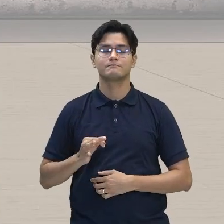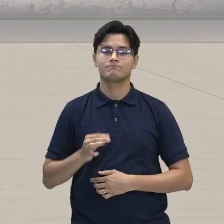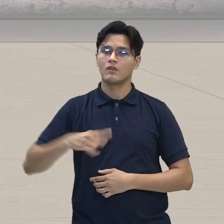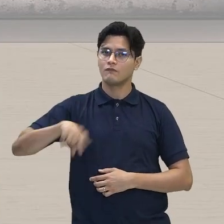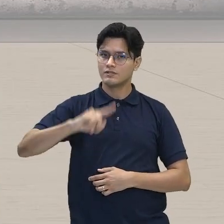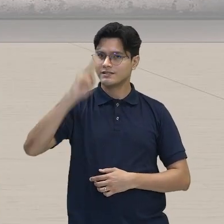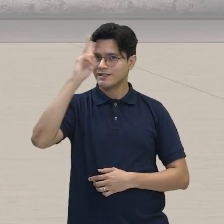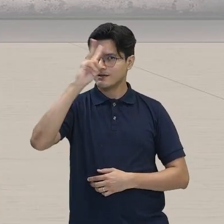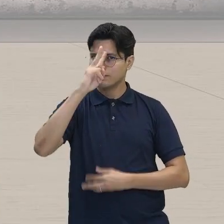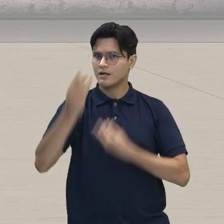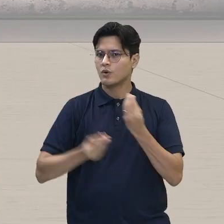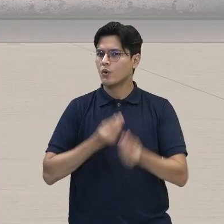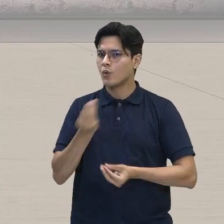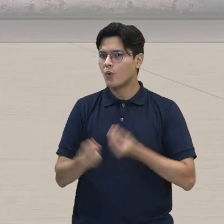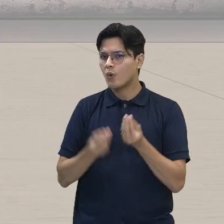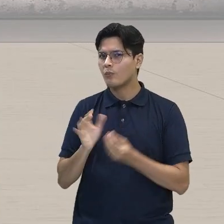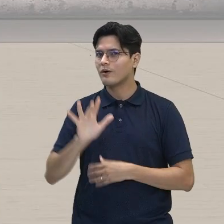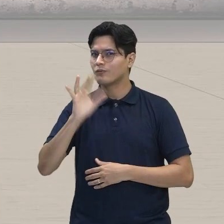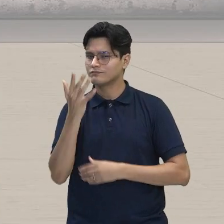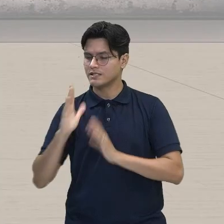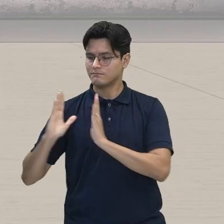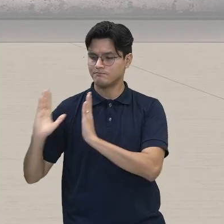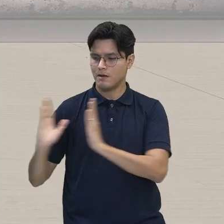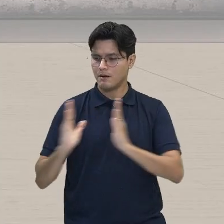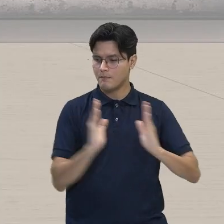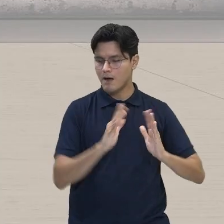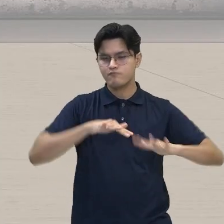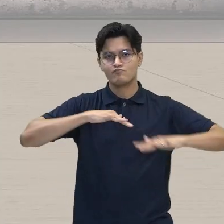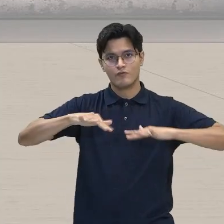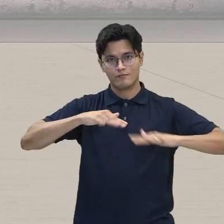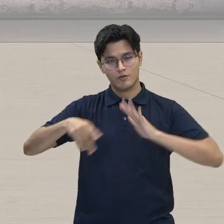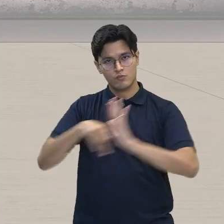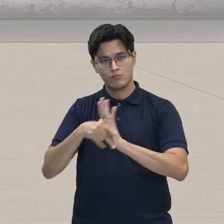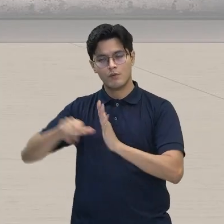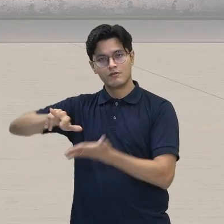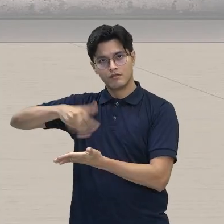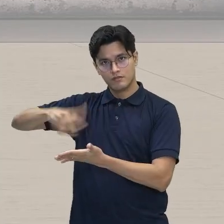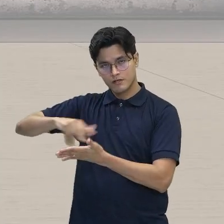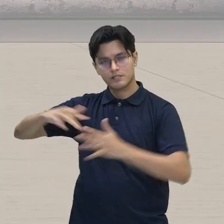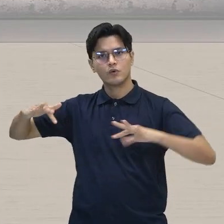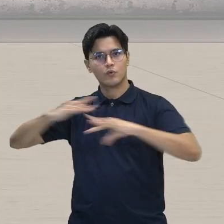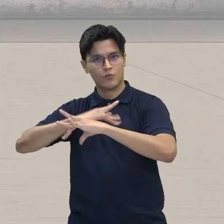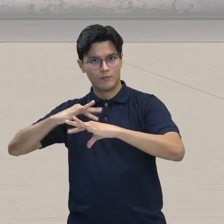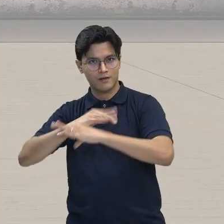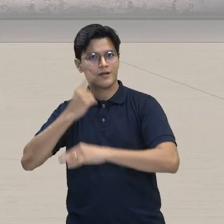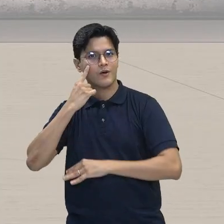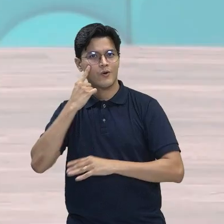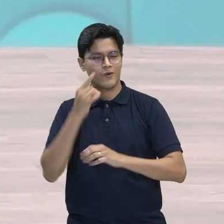e de que forma são feitos os movimentos das danças urbanas, fiquem com o seguinte vídeo.